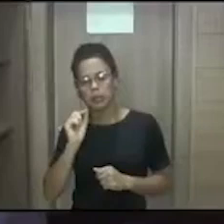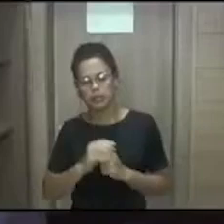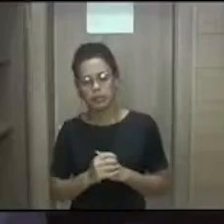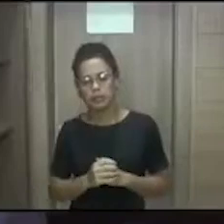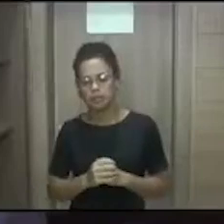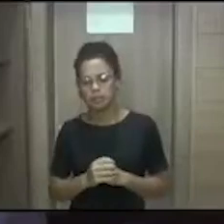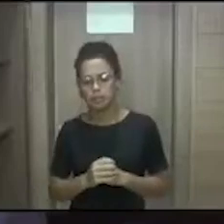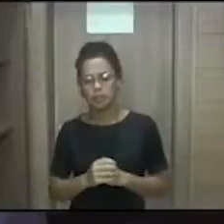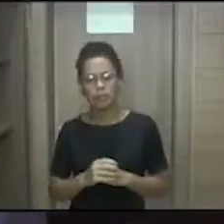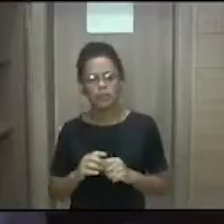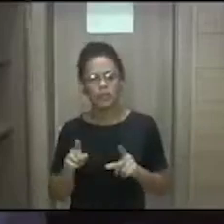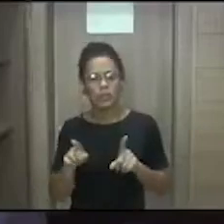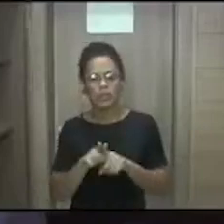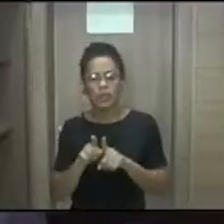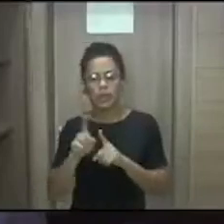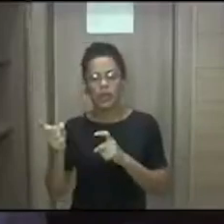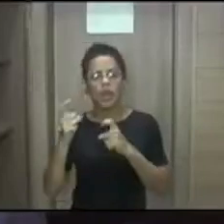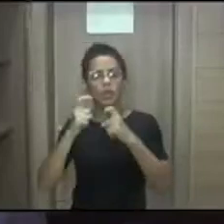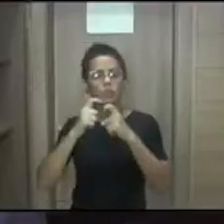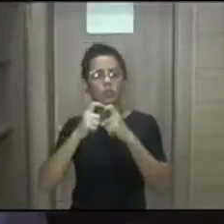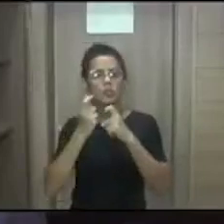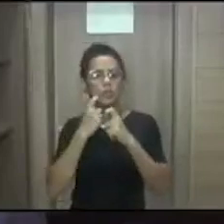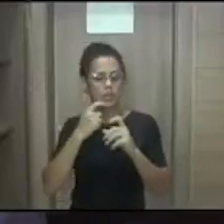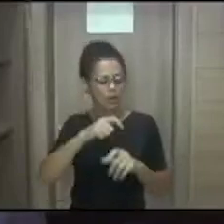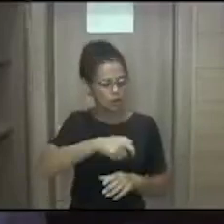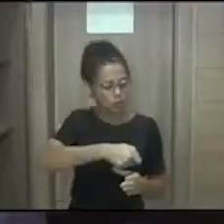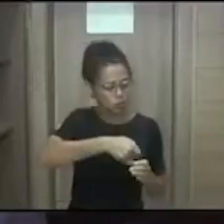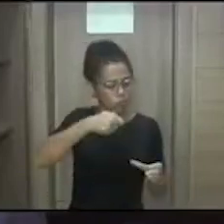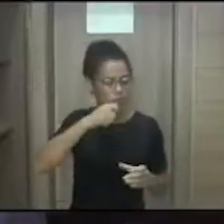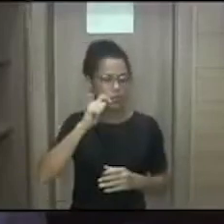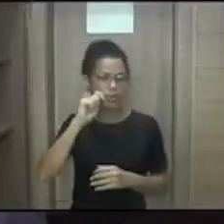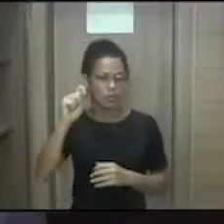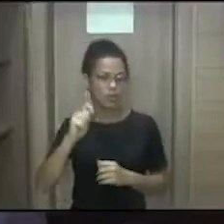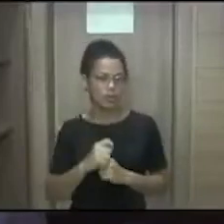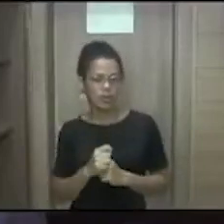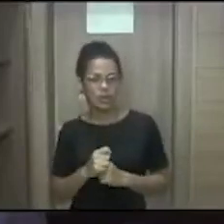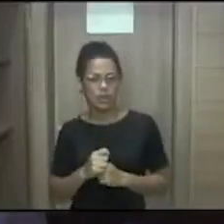cubas em que o dentista fazia extração, sabe o que chegava? Não eram os dentes